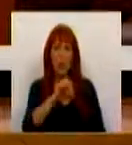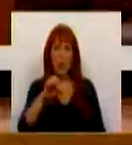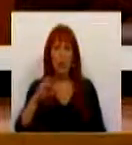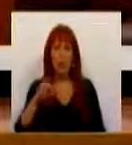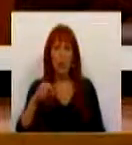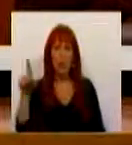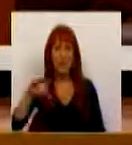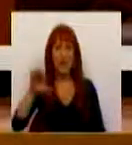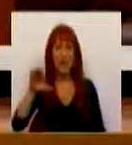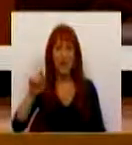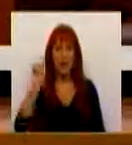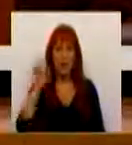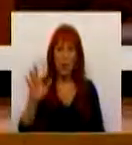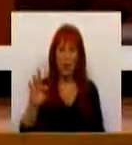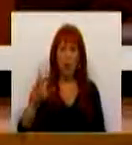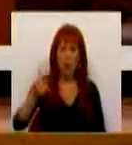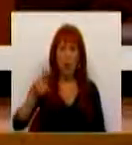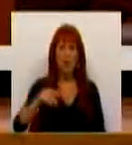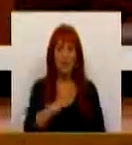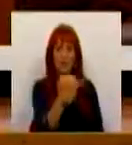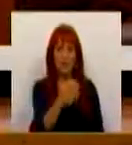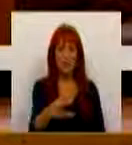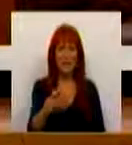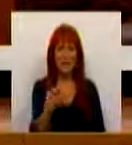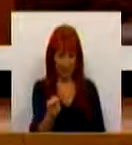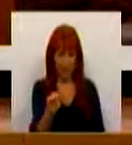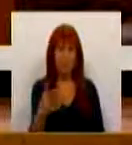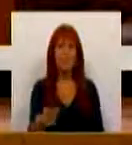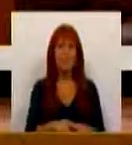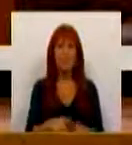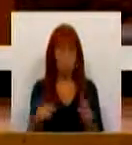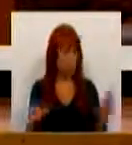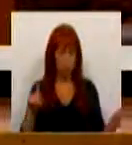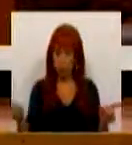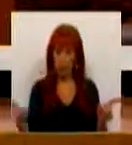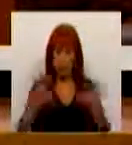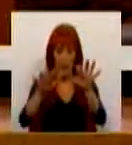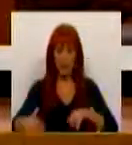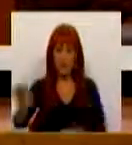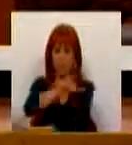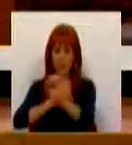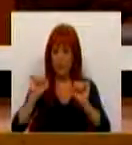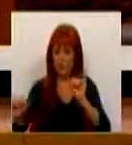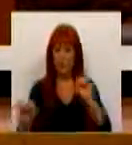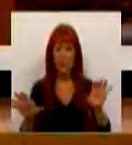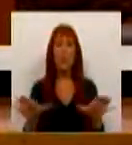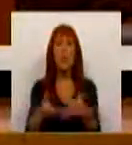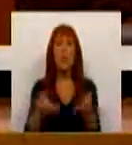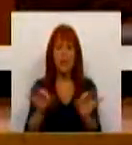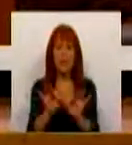2003/88/CE, de 4 de novembro de 2003, ambas do Parlamento Europeu e do